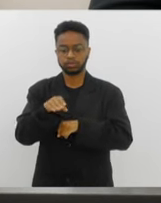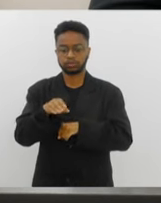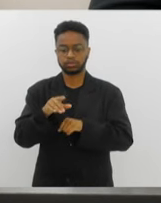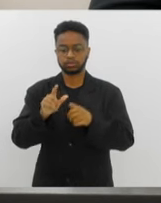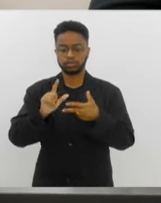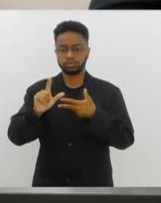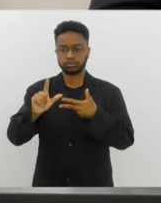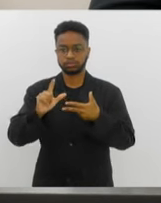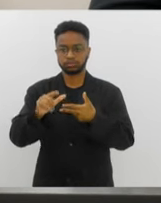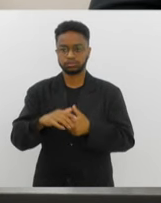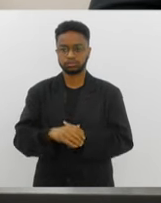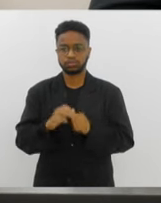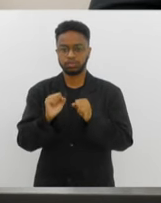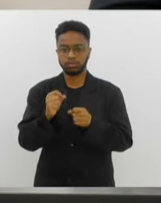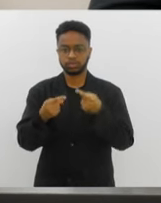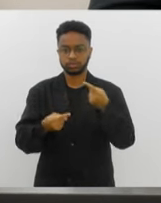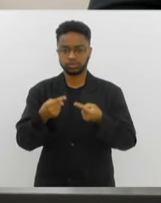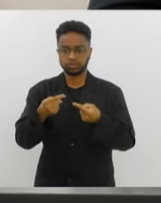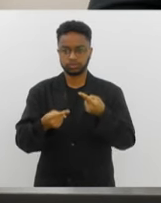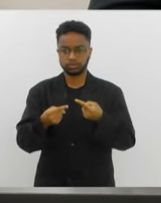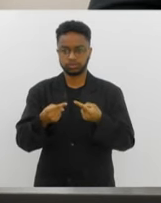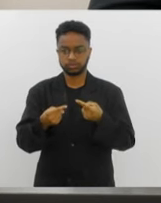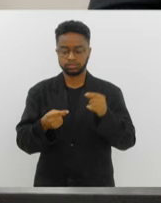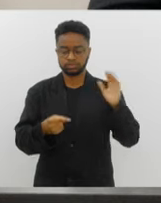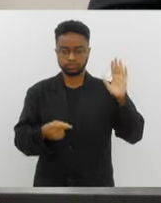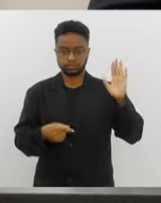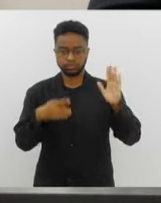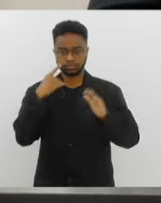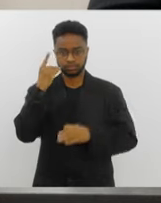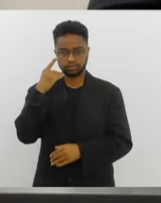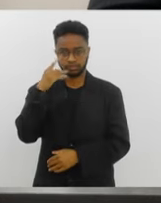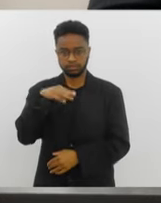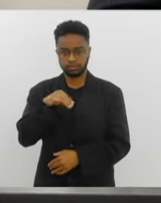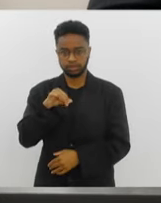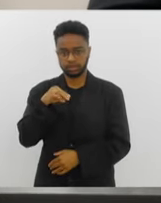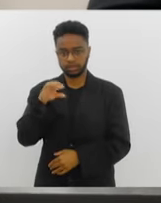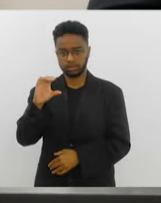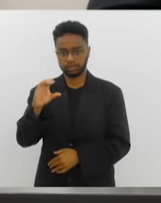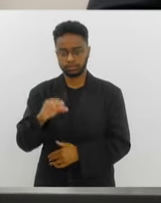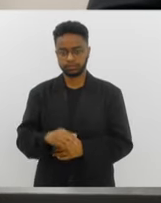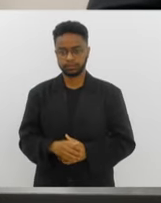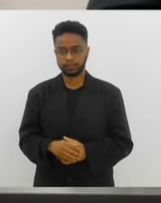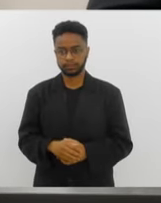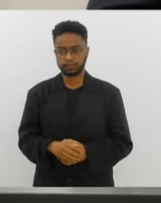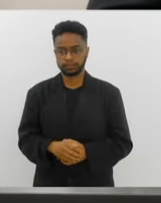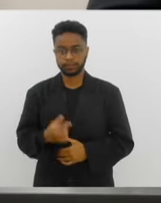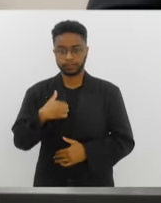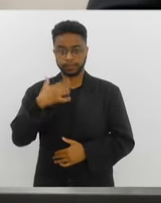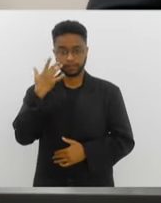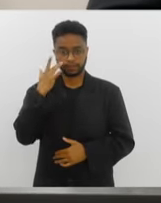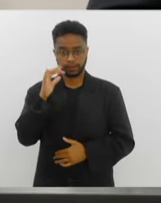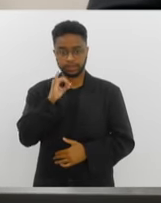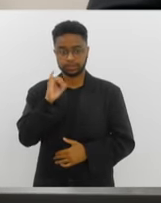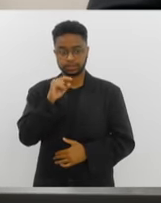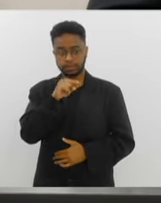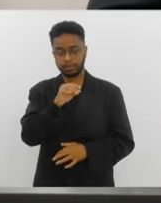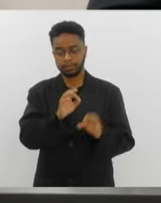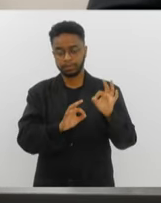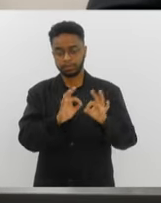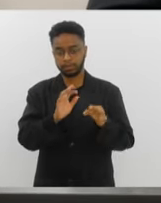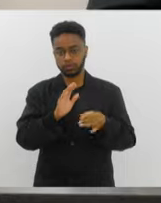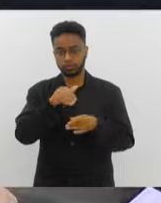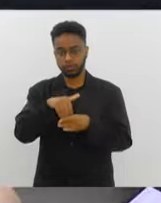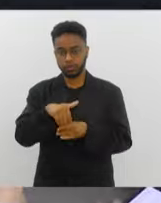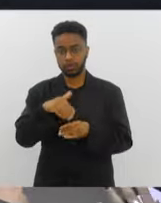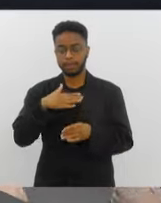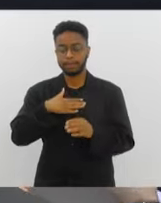indicação legislativa. Em discussão. Para discutir. Vai discutir, deputado Carlos Mink. Não sei se o deputado já tinha preparado um voto.